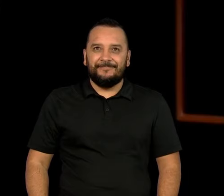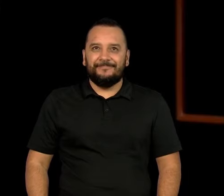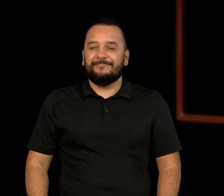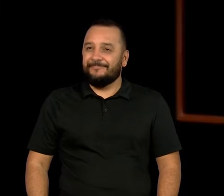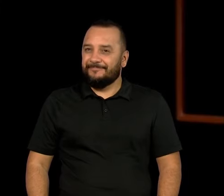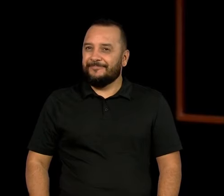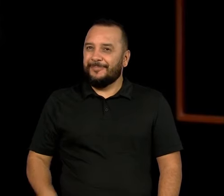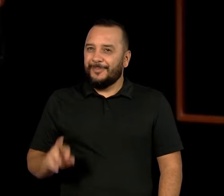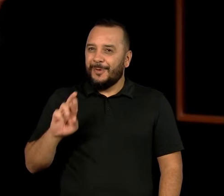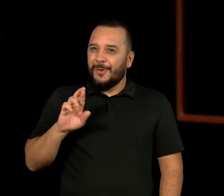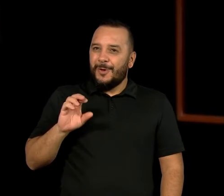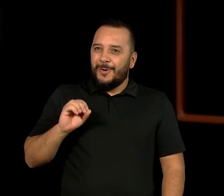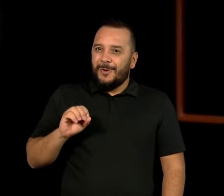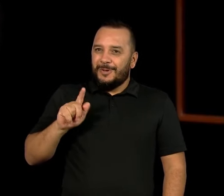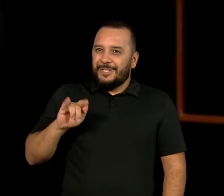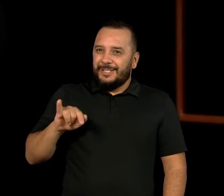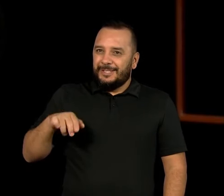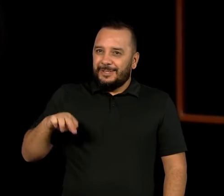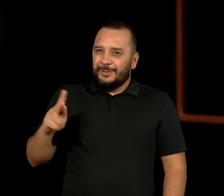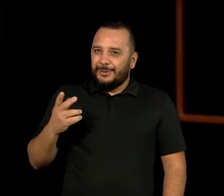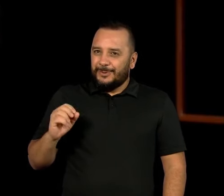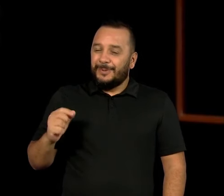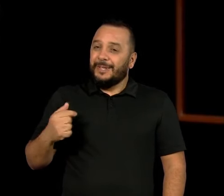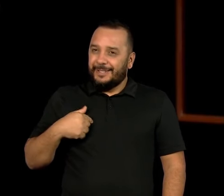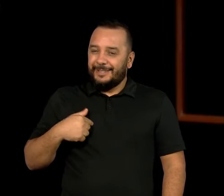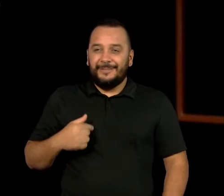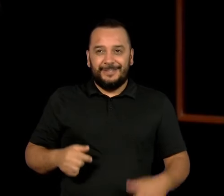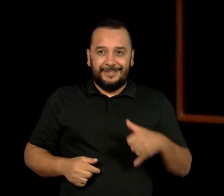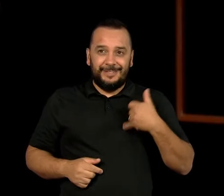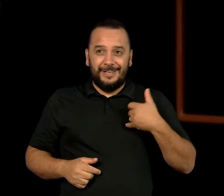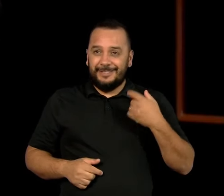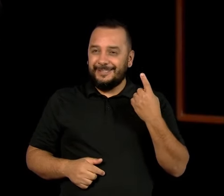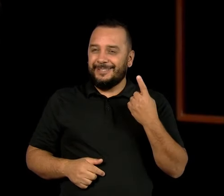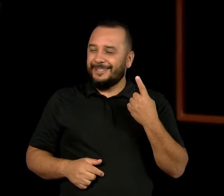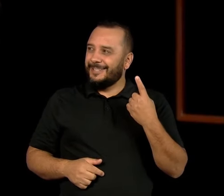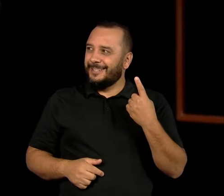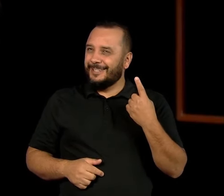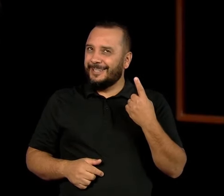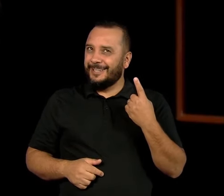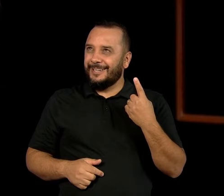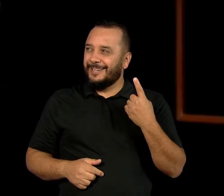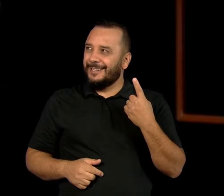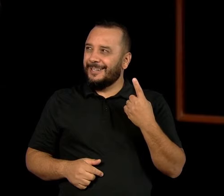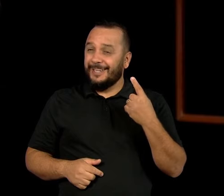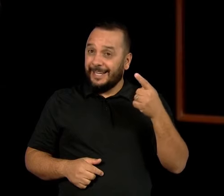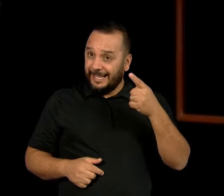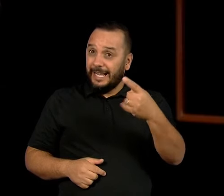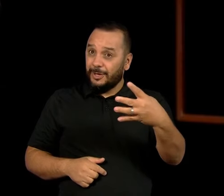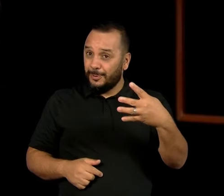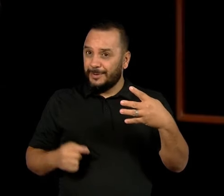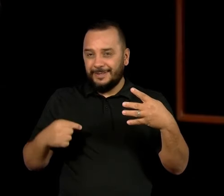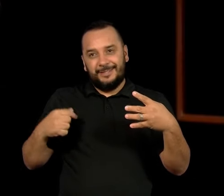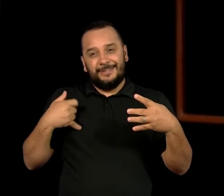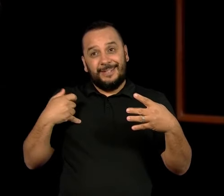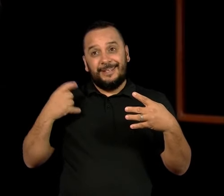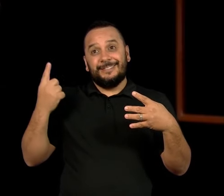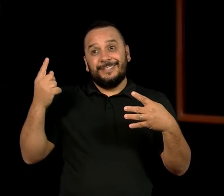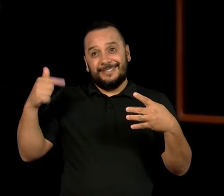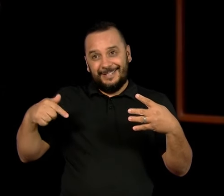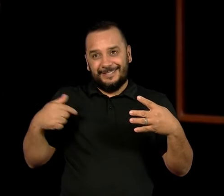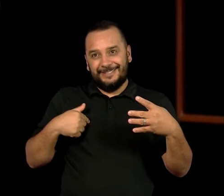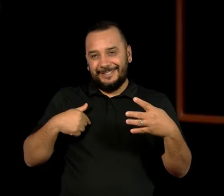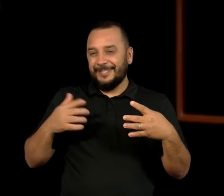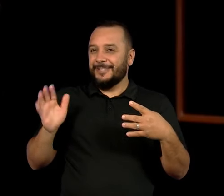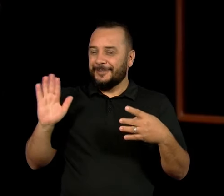O Rogerinho tinha 14 anos, eu tinha 17 quando a gente se conheceu. Em 1980, no Teatro Tablado. E é uma amizade